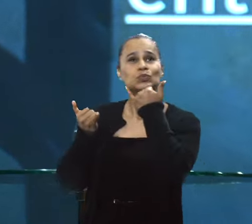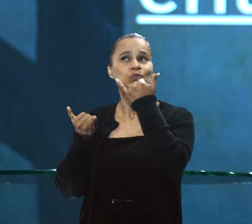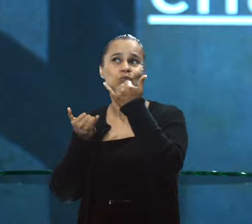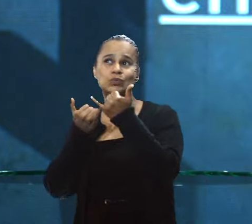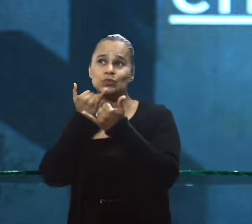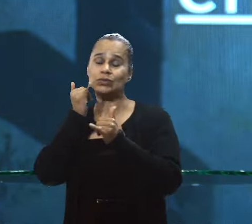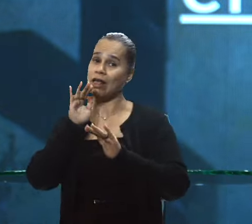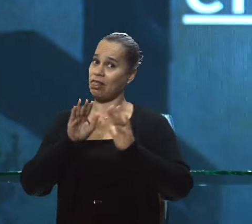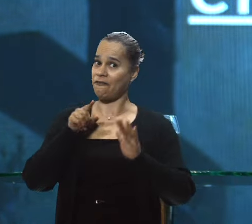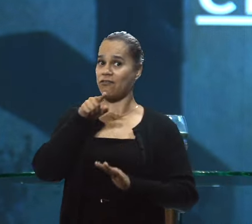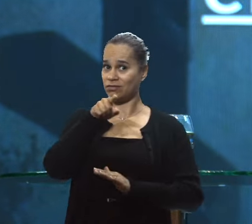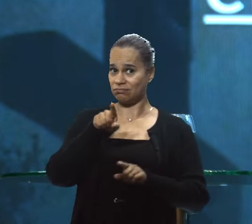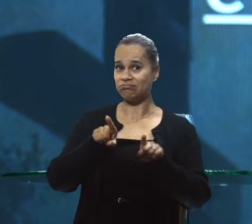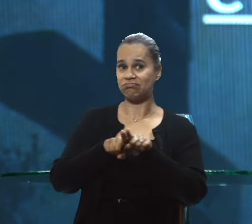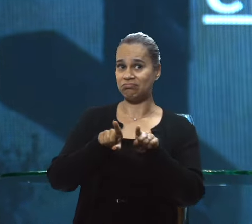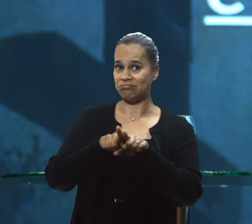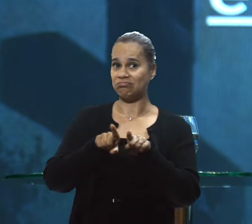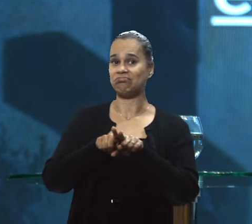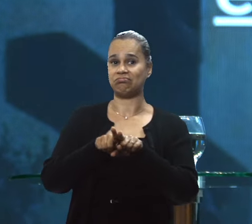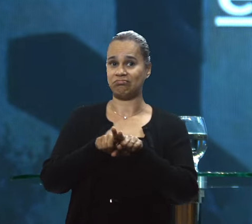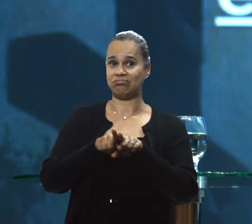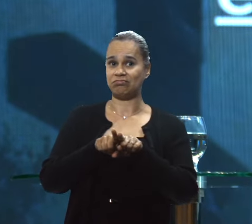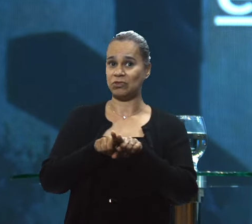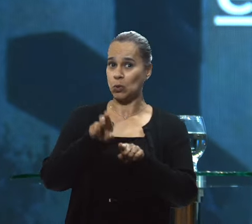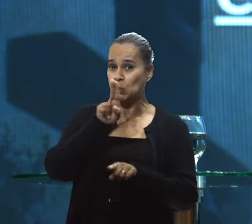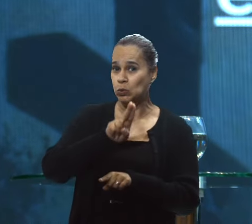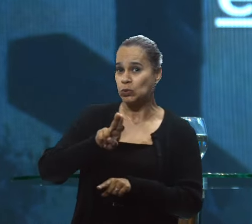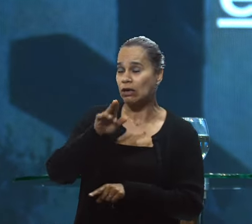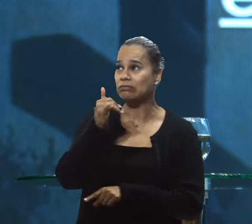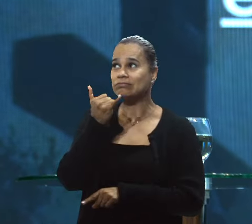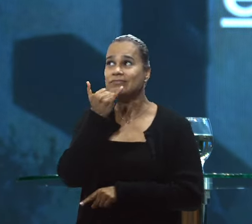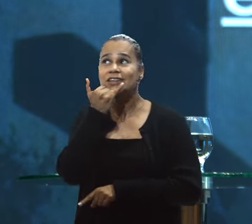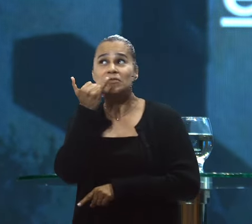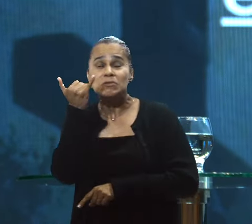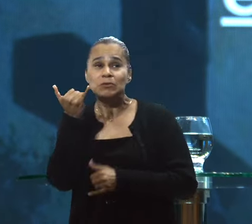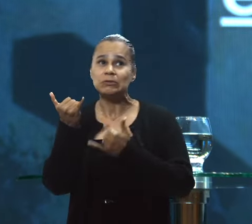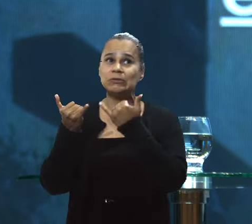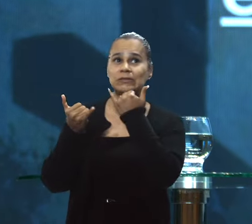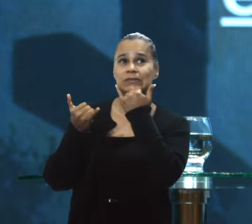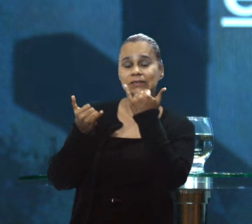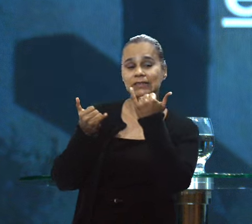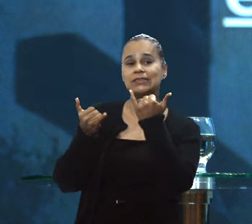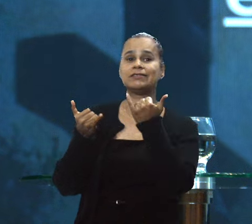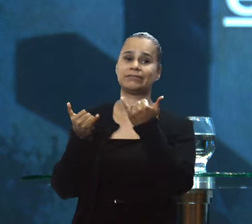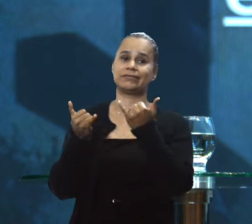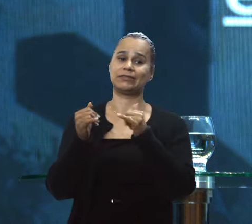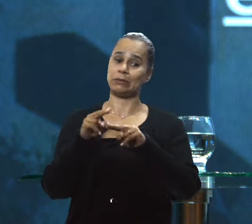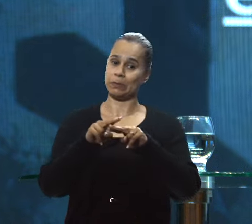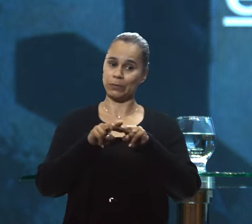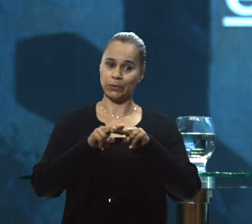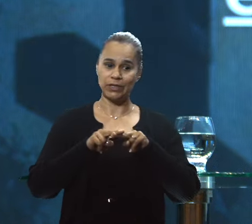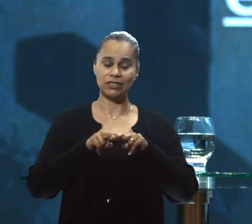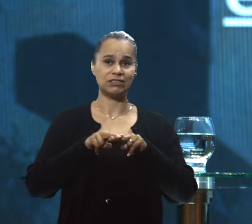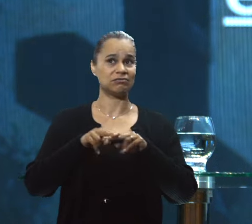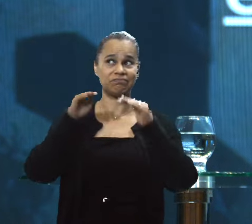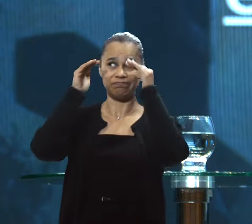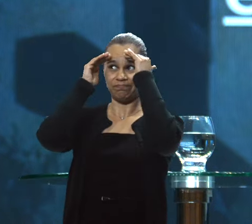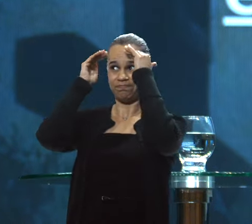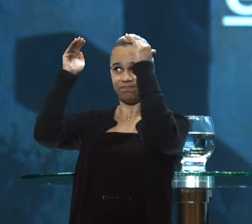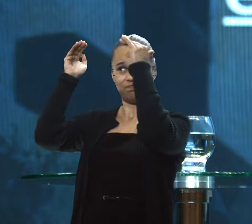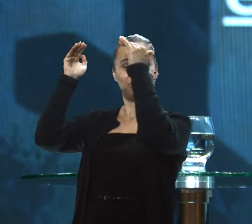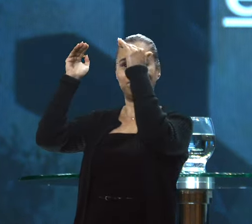forma inconsciente, esteja usando, recorrendo a elas, e por isso você não está obedecendo